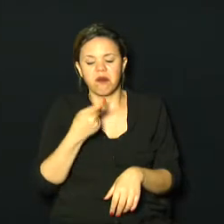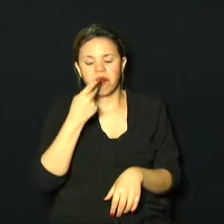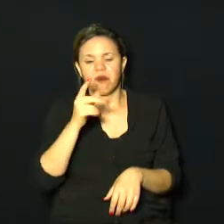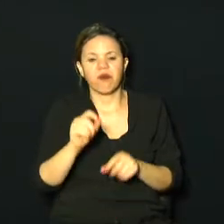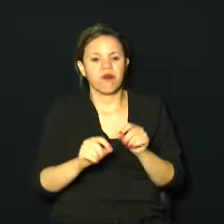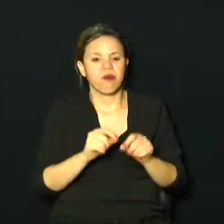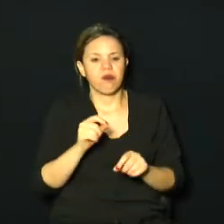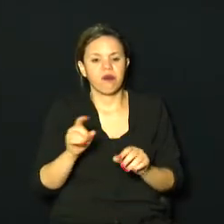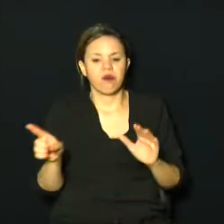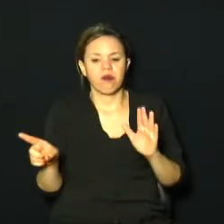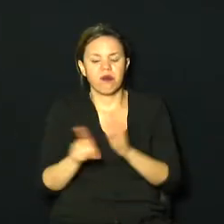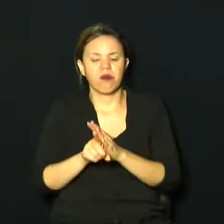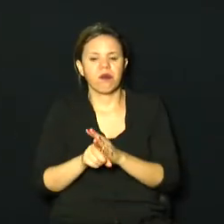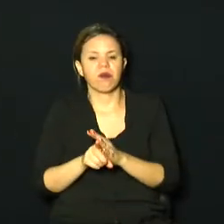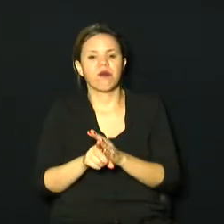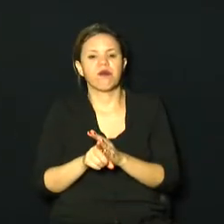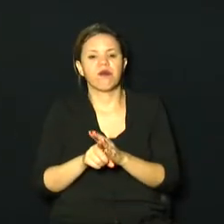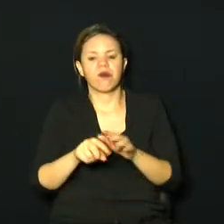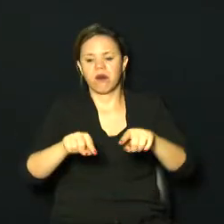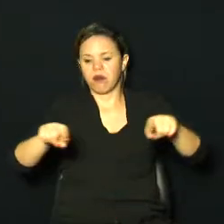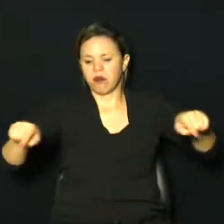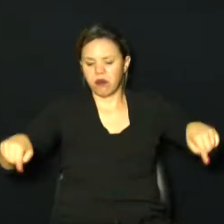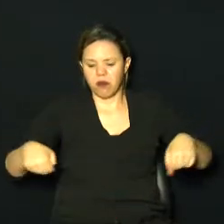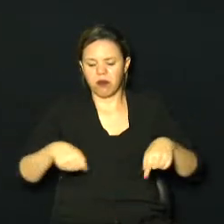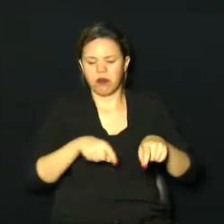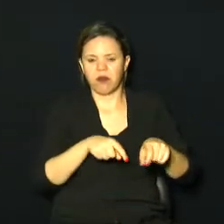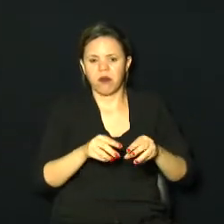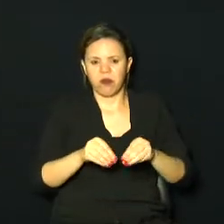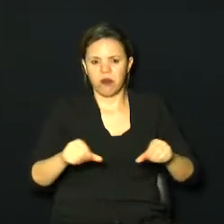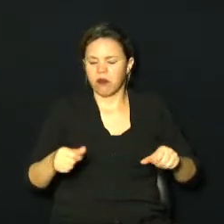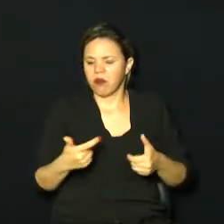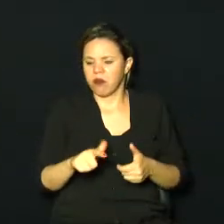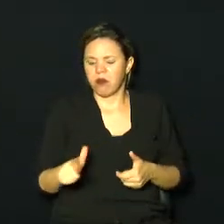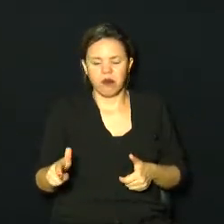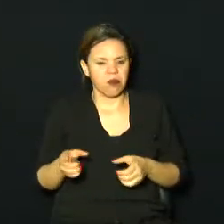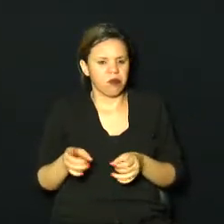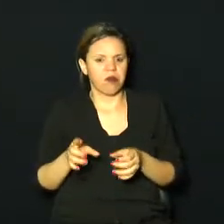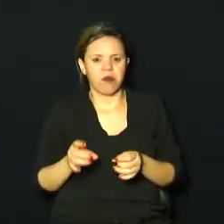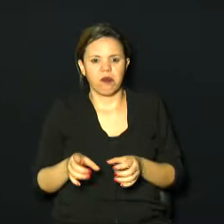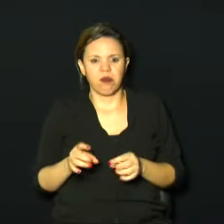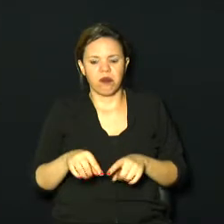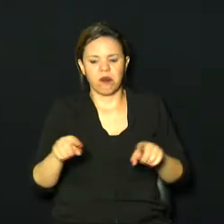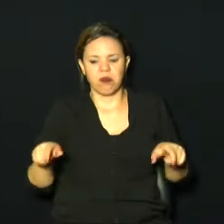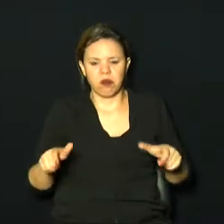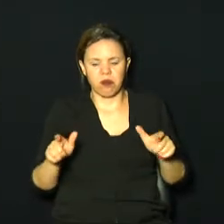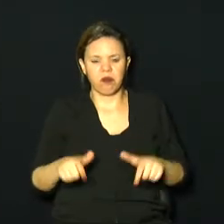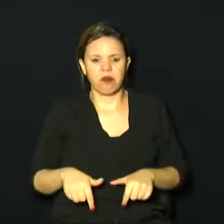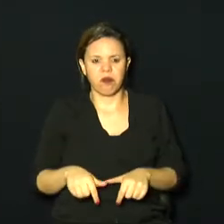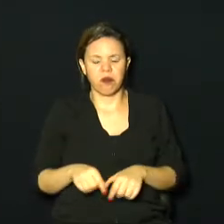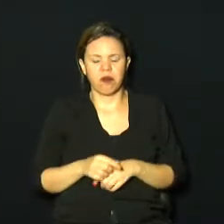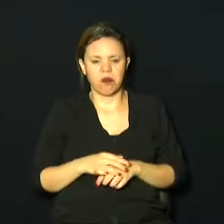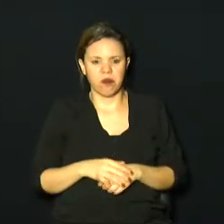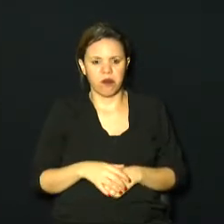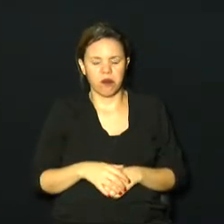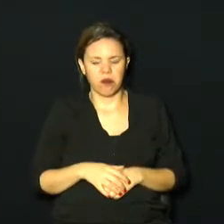o proprietário não teria mais interesse de vender a área e que eles poderiam simplesmente dar